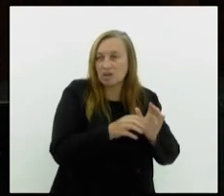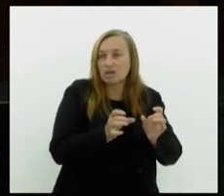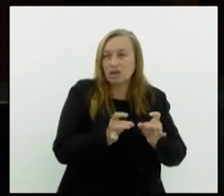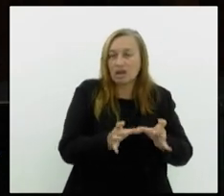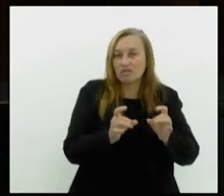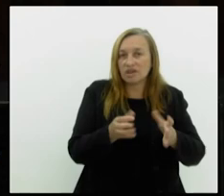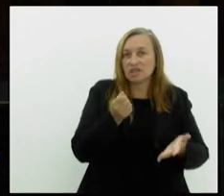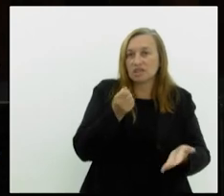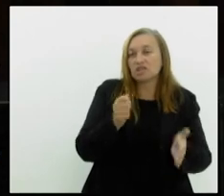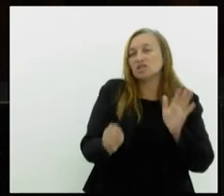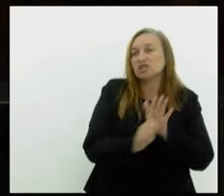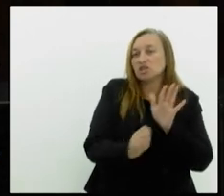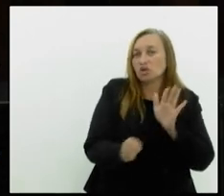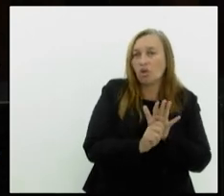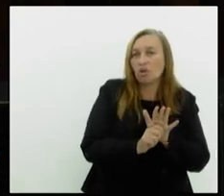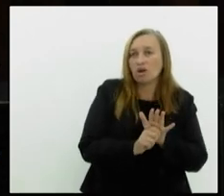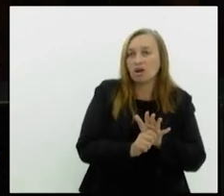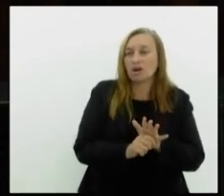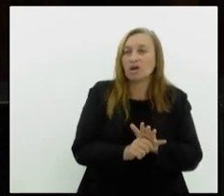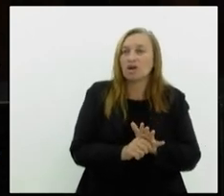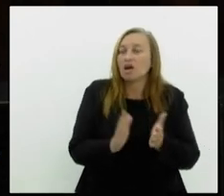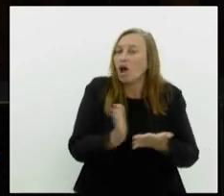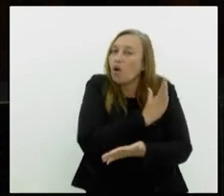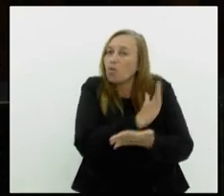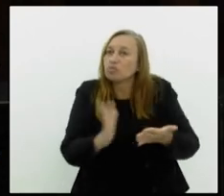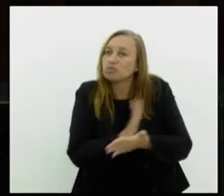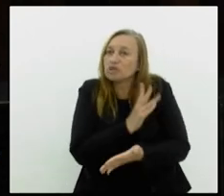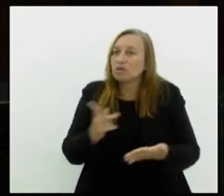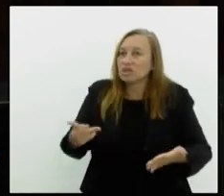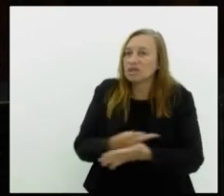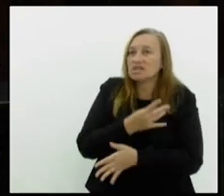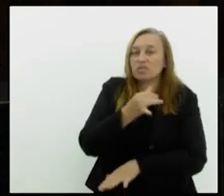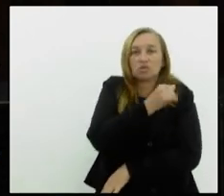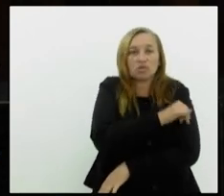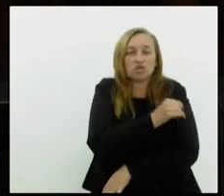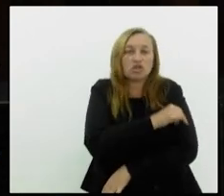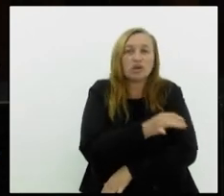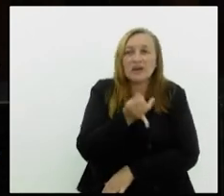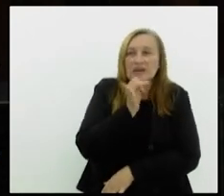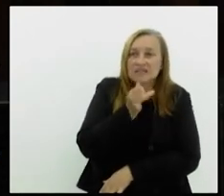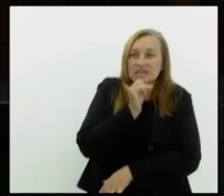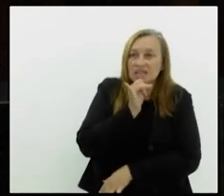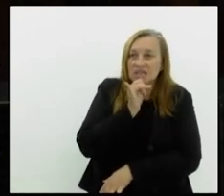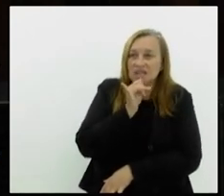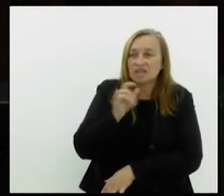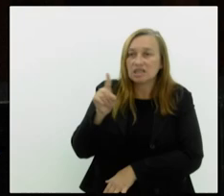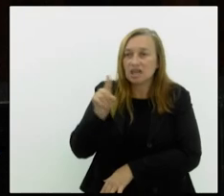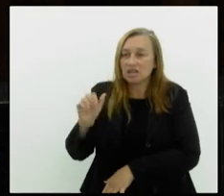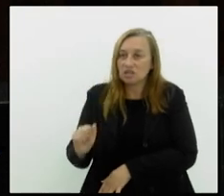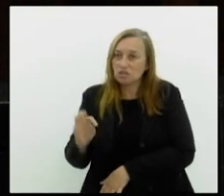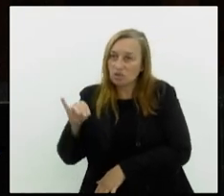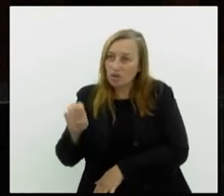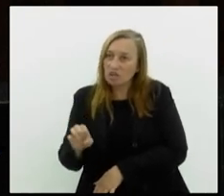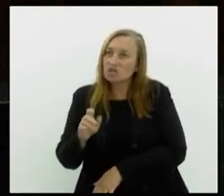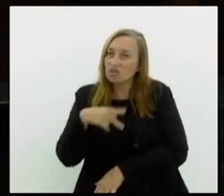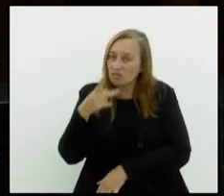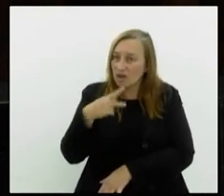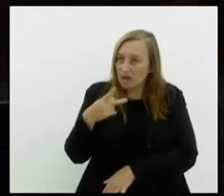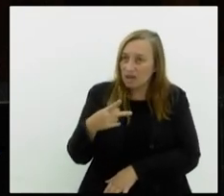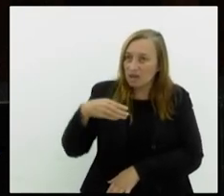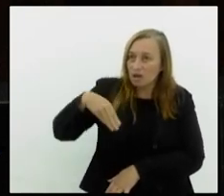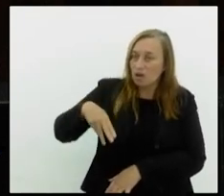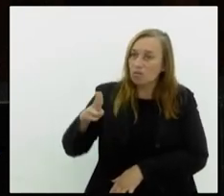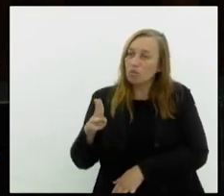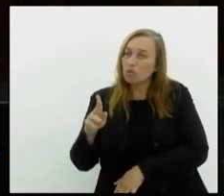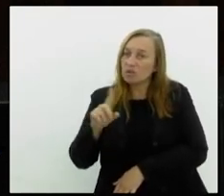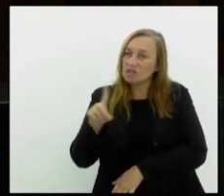drogas, é visível alguns fenômenos do Rio de Janeiro, como, por exemplo, na Zona Oeste, eu citei aqui a região da Muzema,